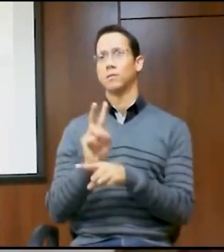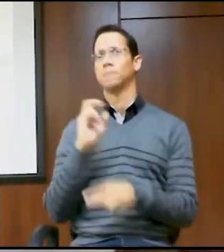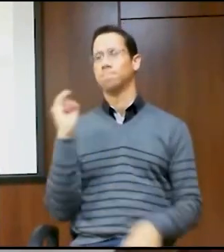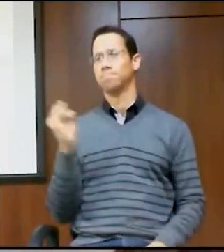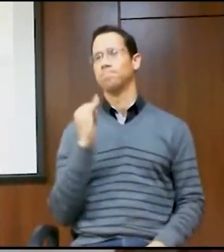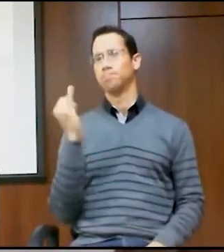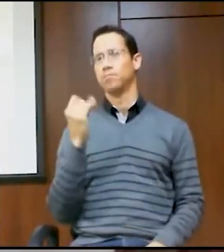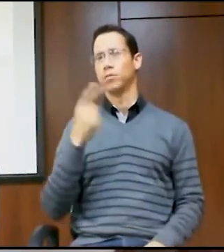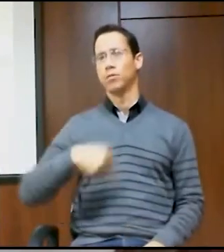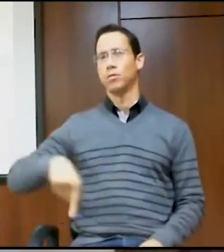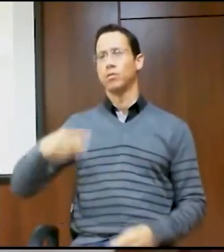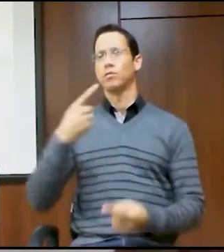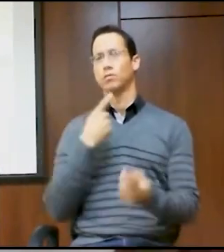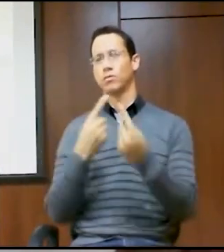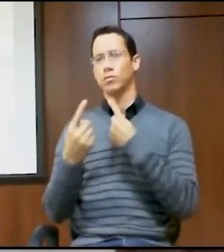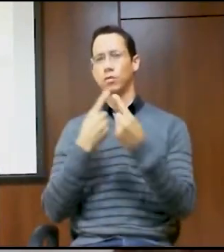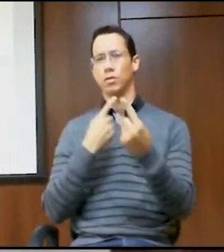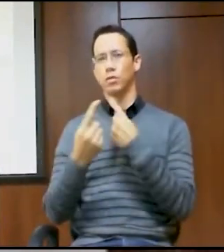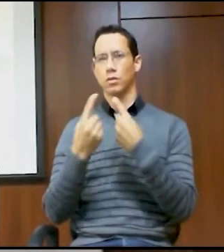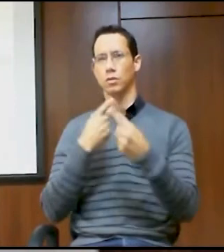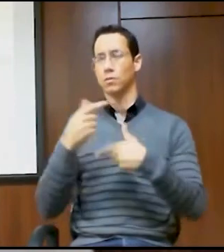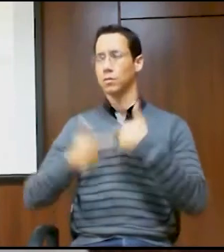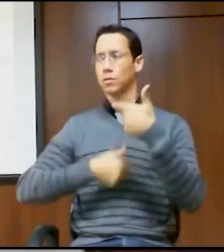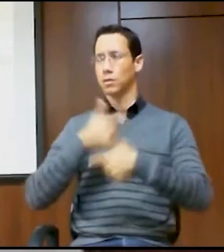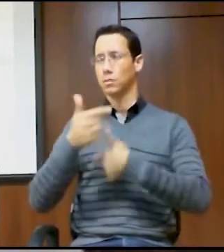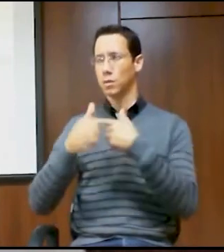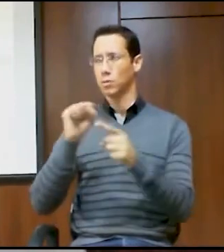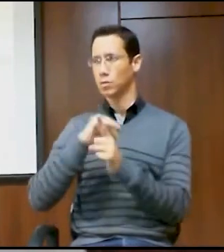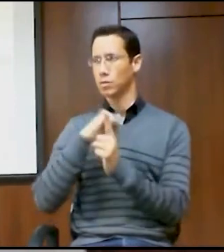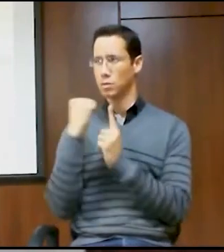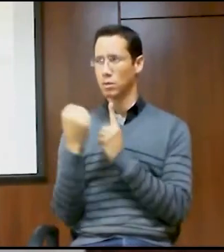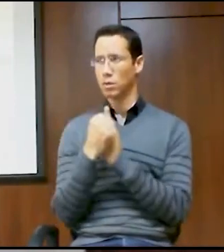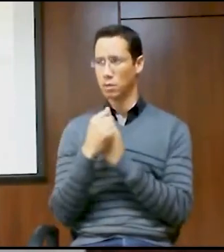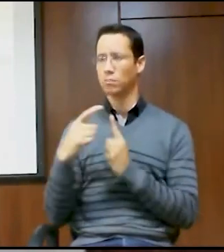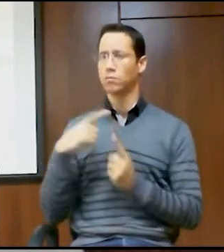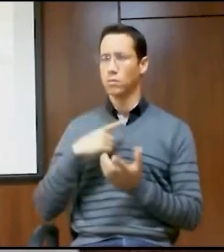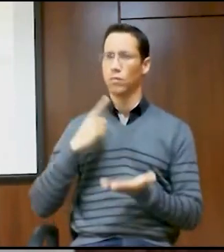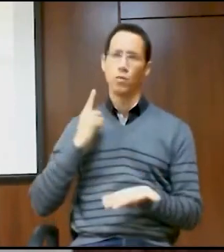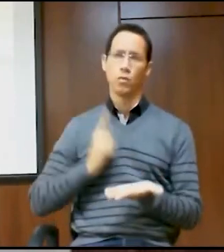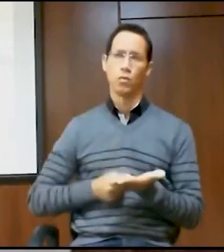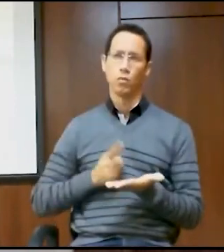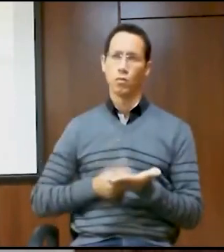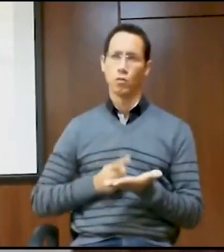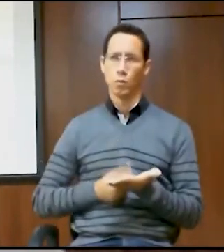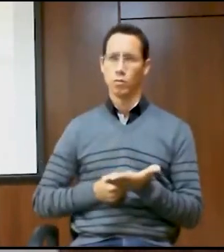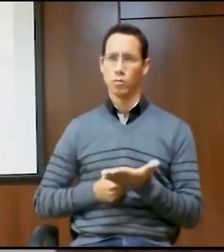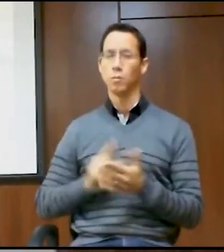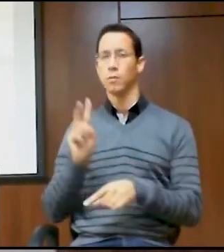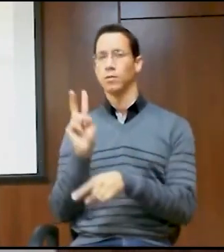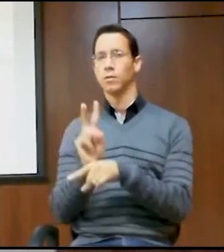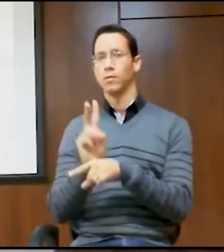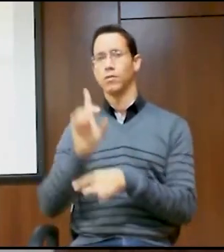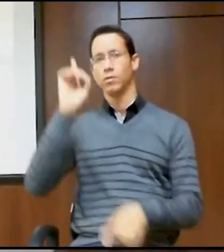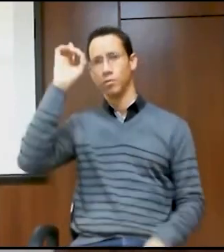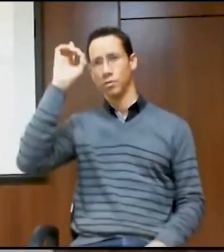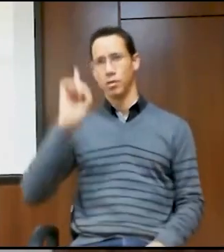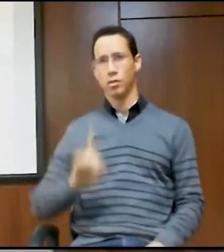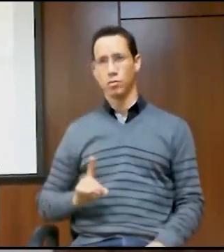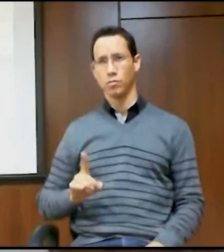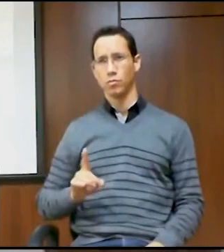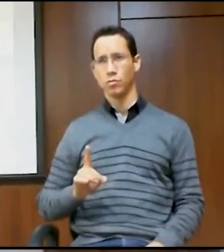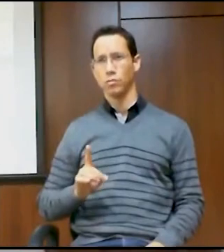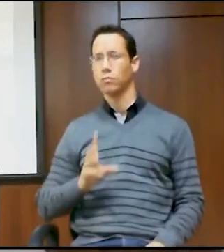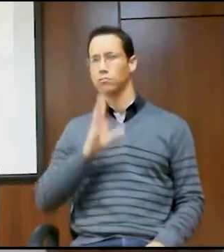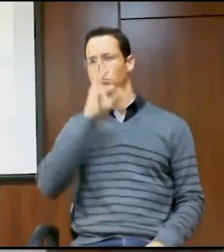a nossa articulação, de que o trabalho social ele tem um compromisso com a defesa dos direitos, com a não violação